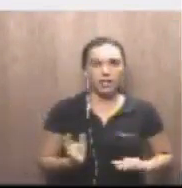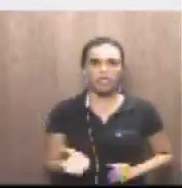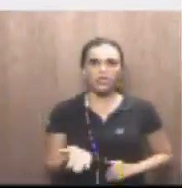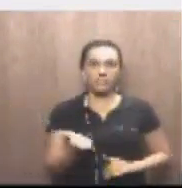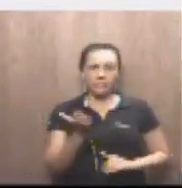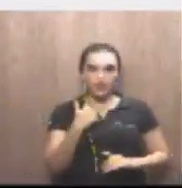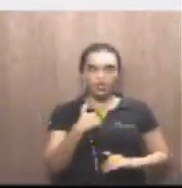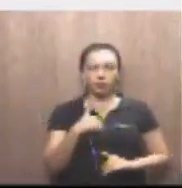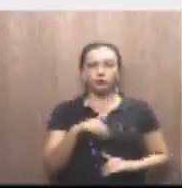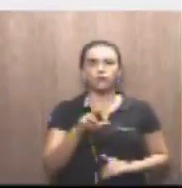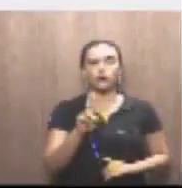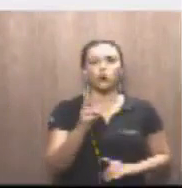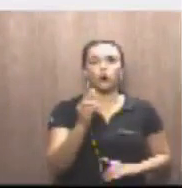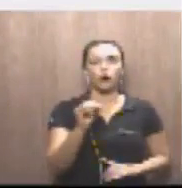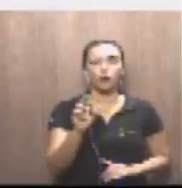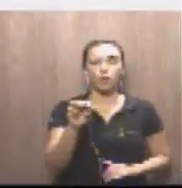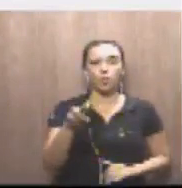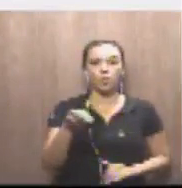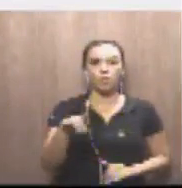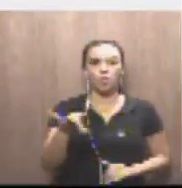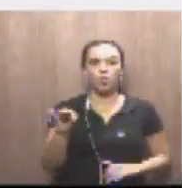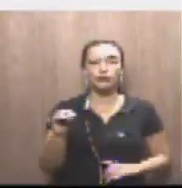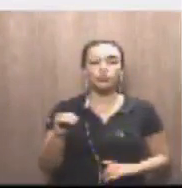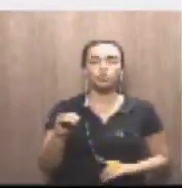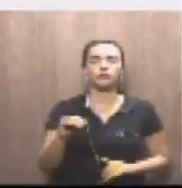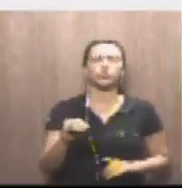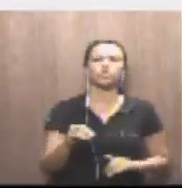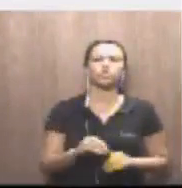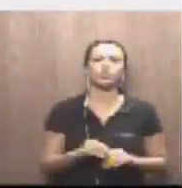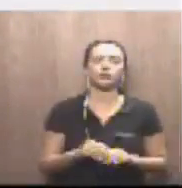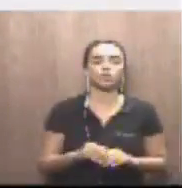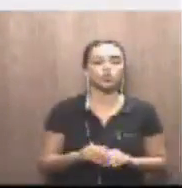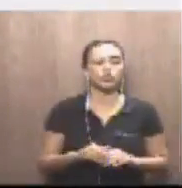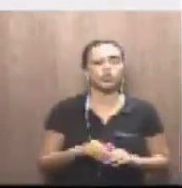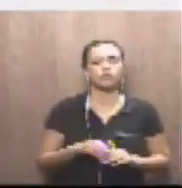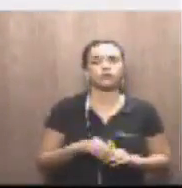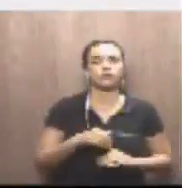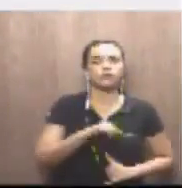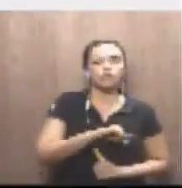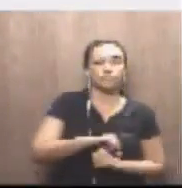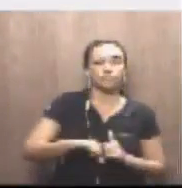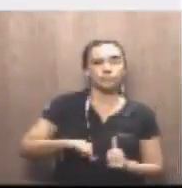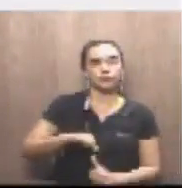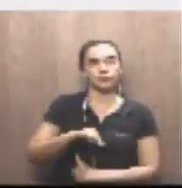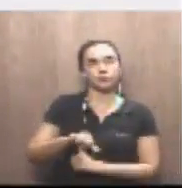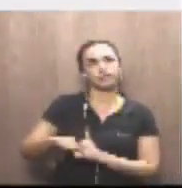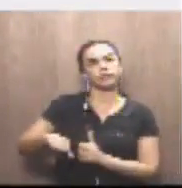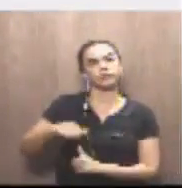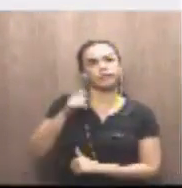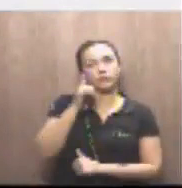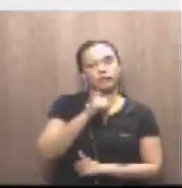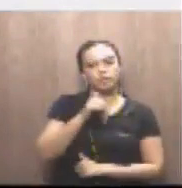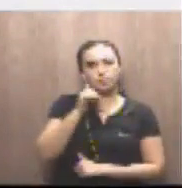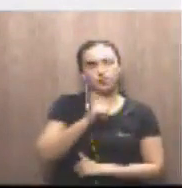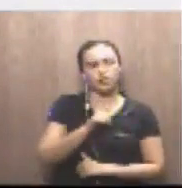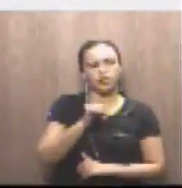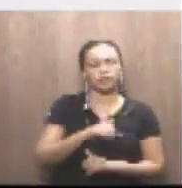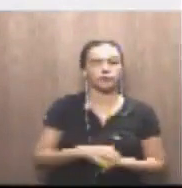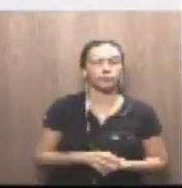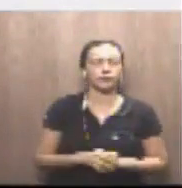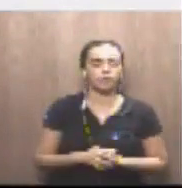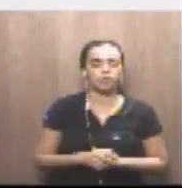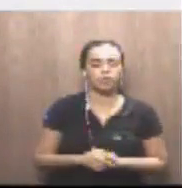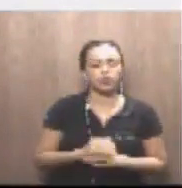mulher hormônios que vão além do nascimento em si, agindo na transformação da mulher em todas as outras